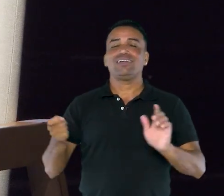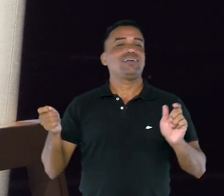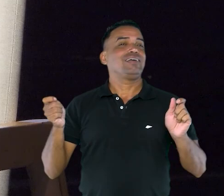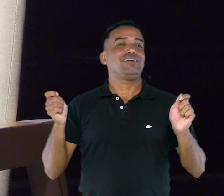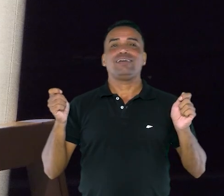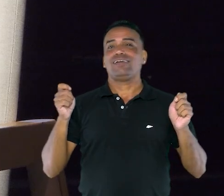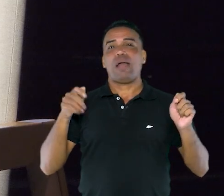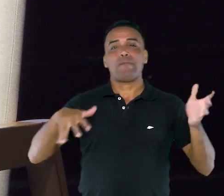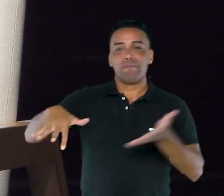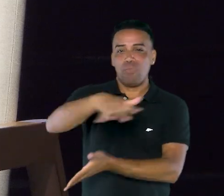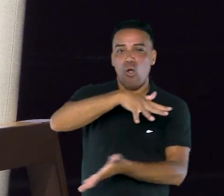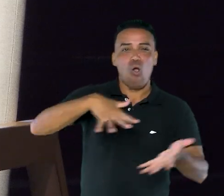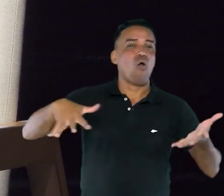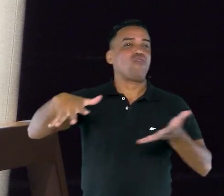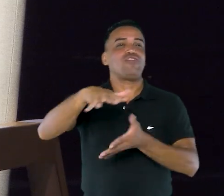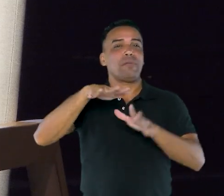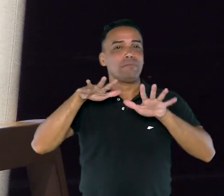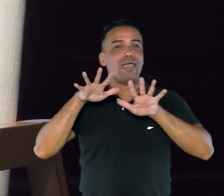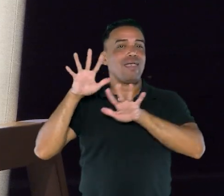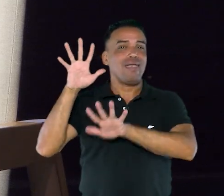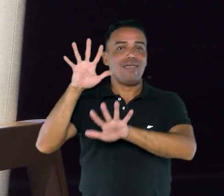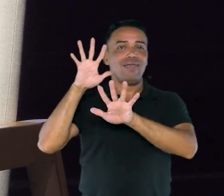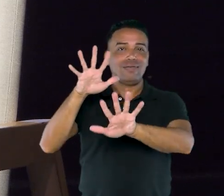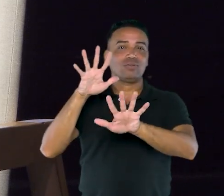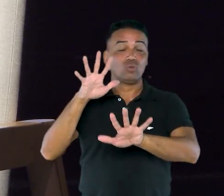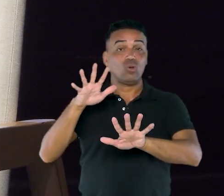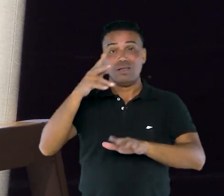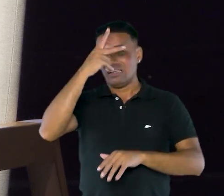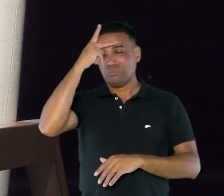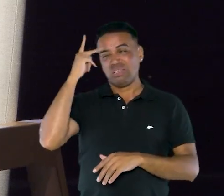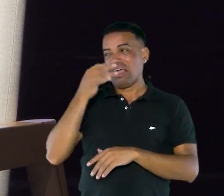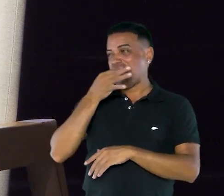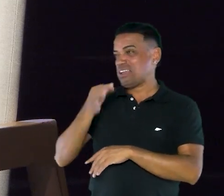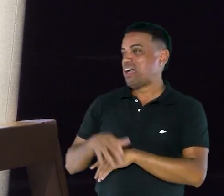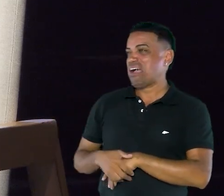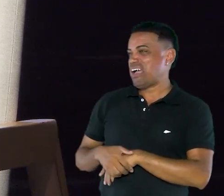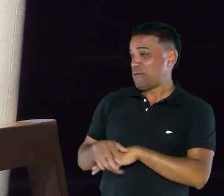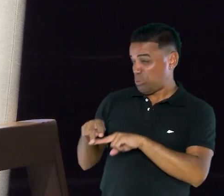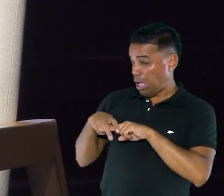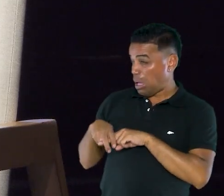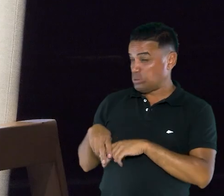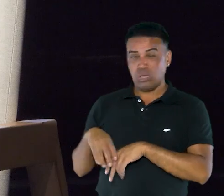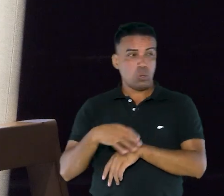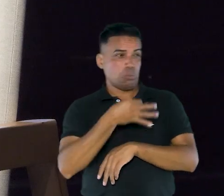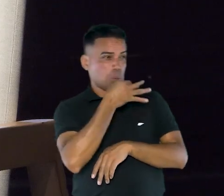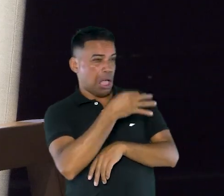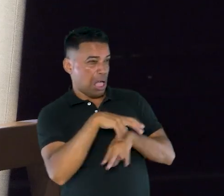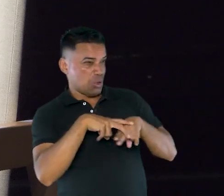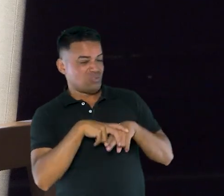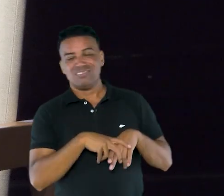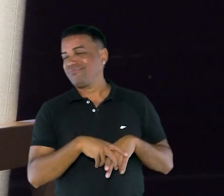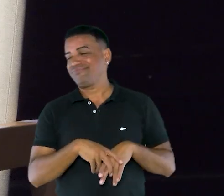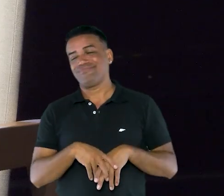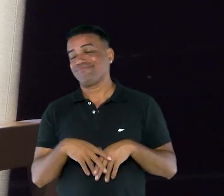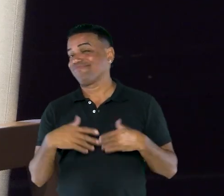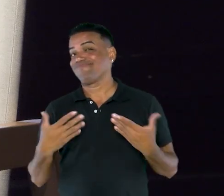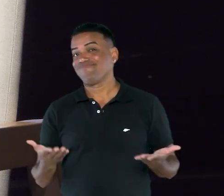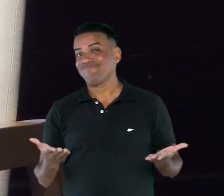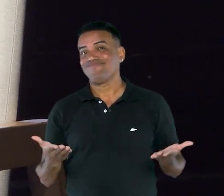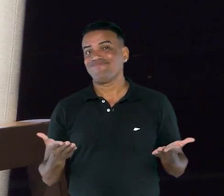realmente de base, forte, porque as pessoas estão divididas. Umas acham que é por isso, outras acham que não, nada a ver isso aí.